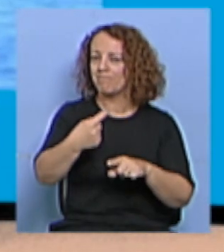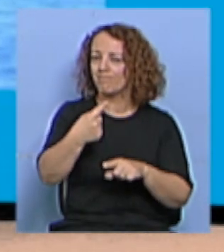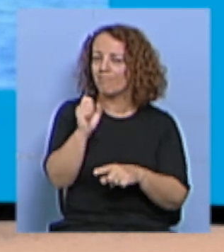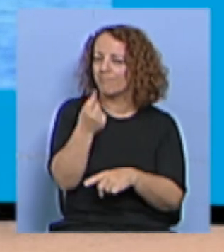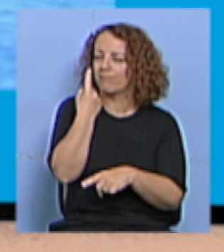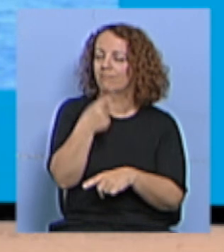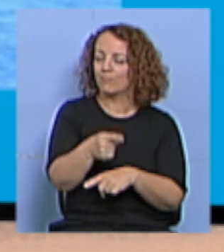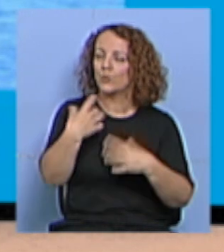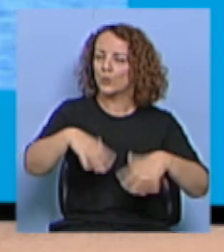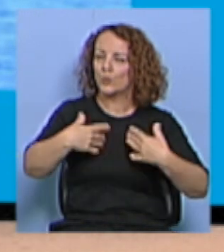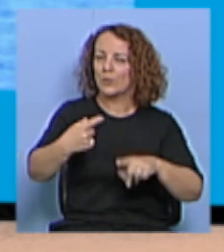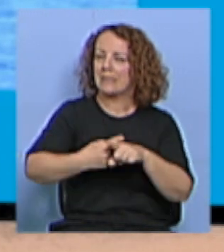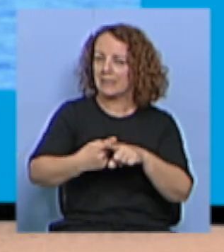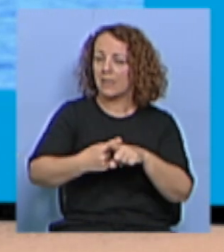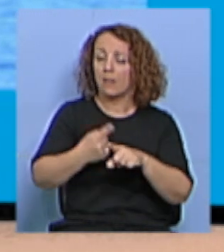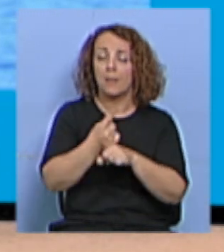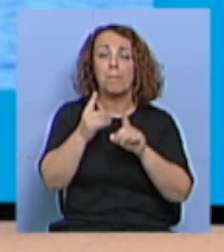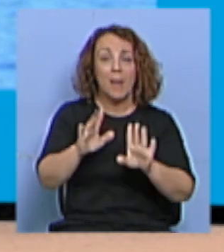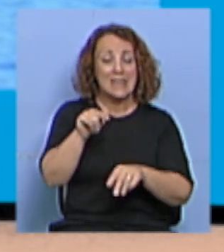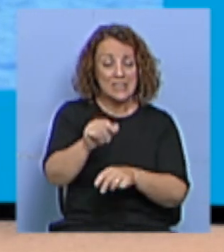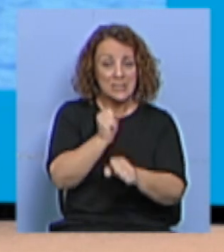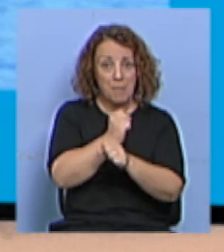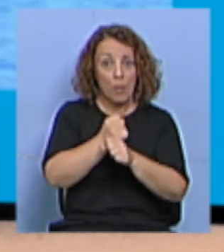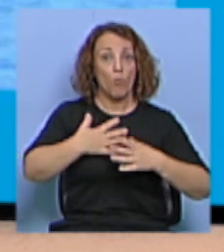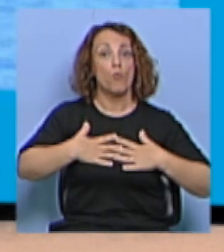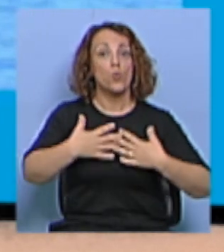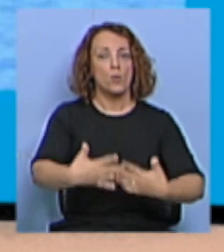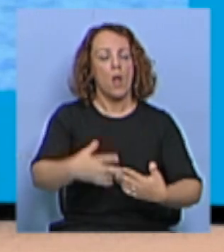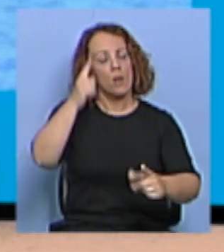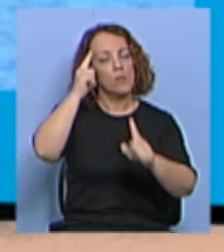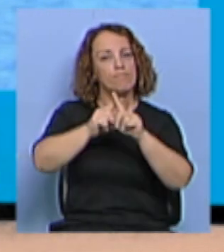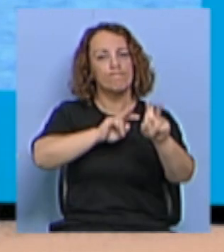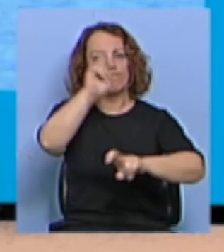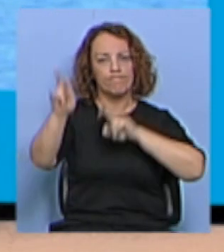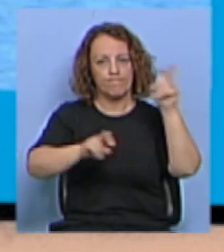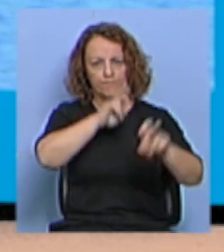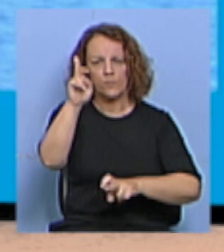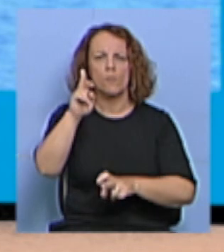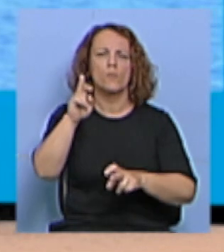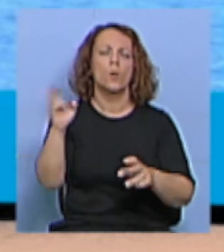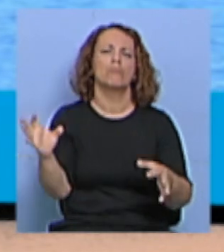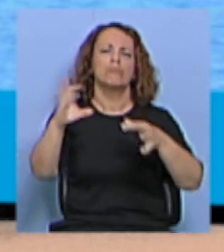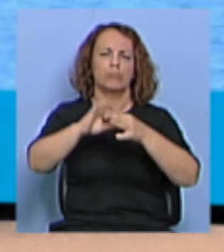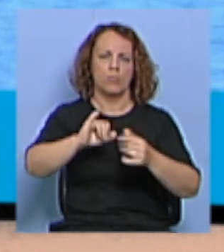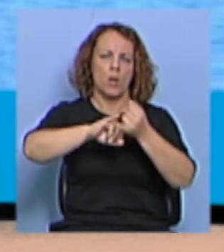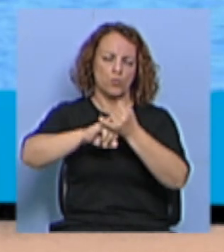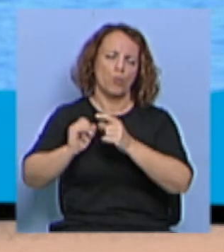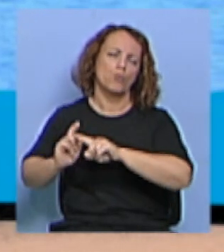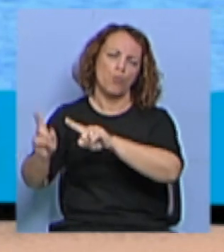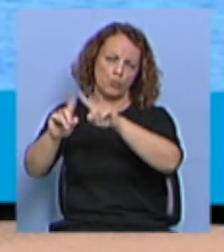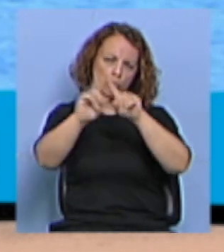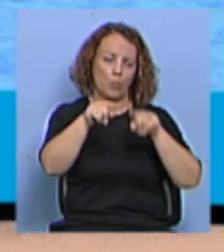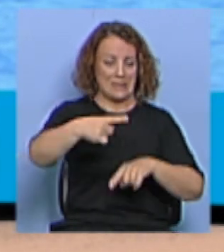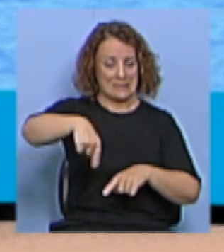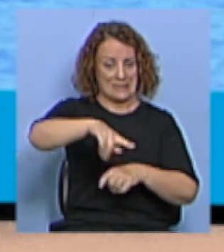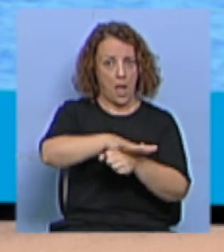a gênese da fé, que sempre teve no nosso ADN este trabalho do voluntariado missionário, trabalhando com muitas organizações, e continuamos a